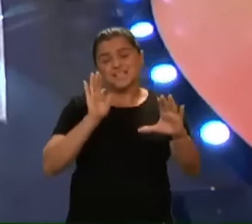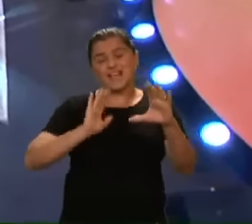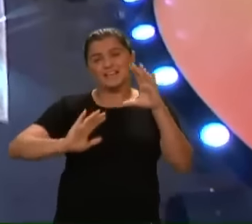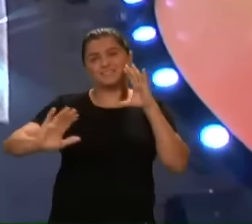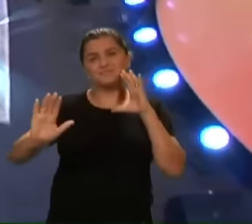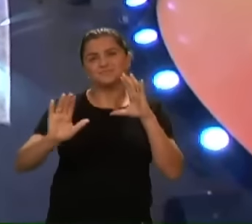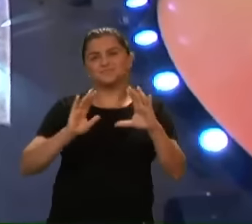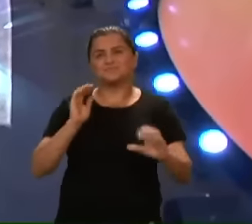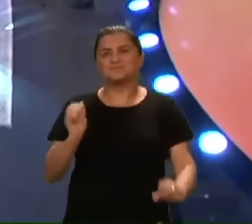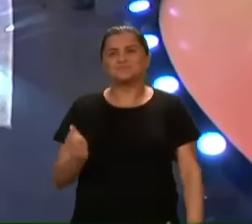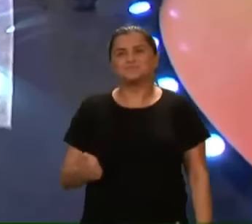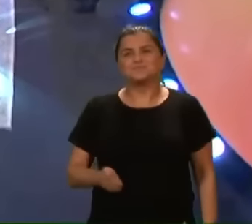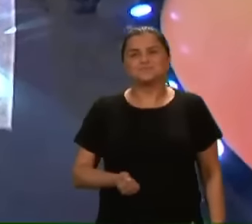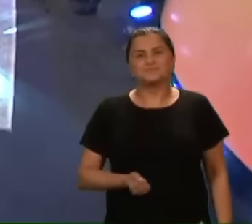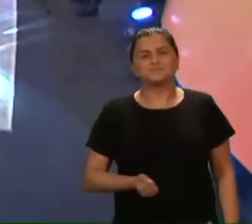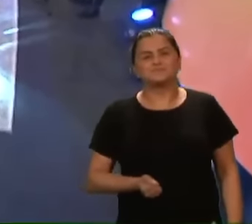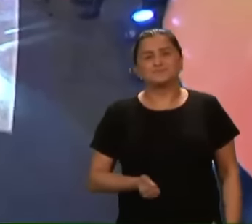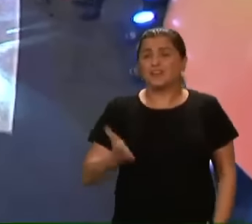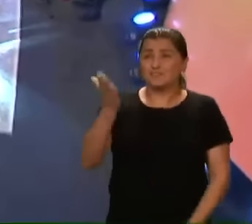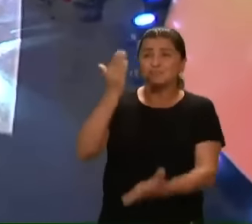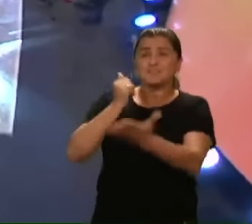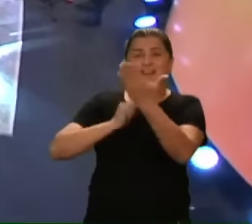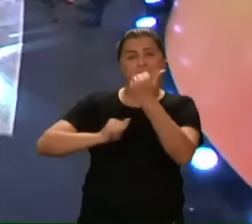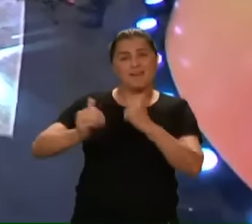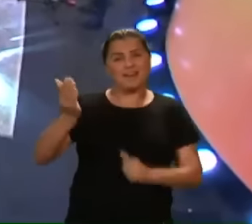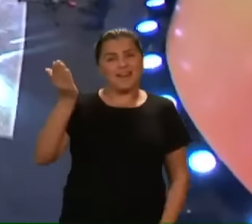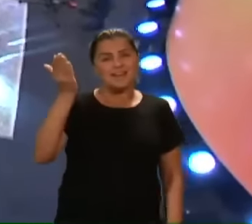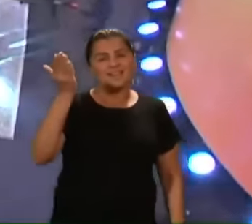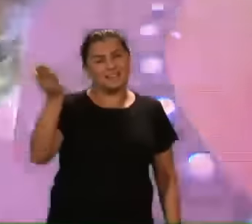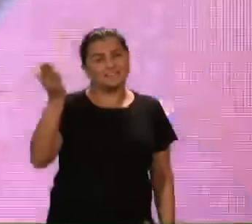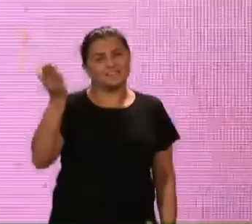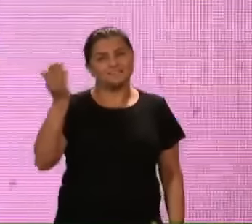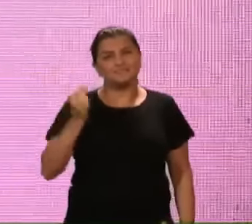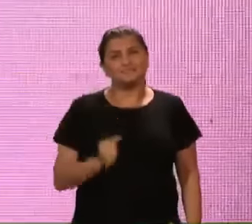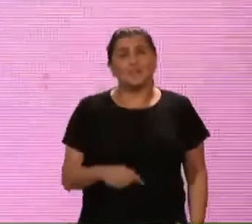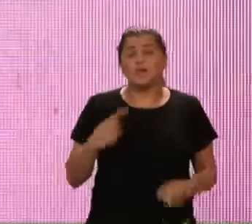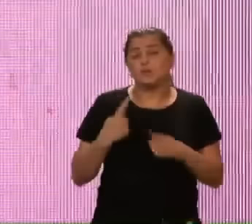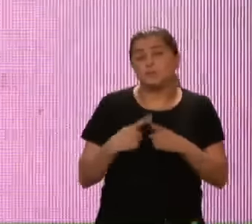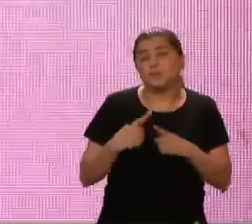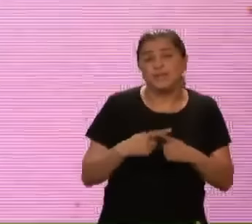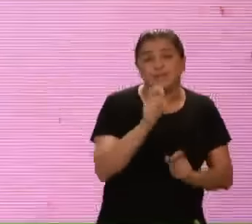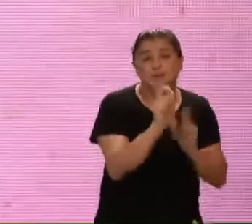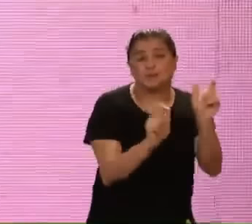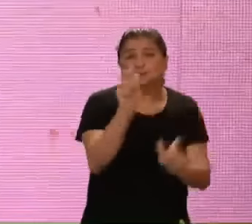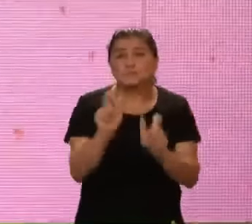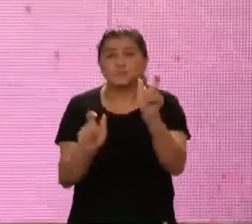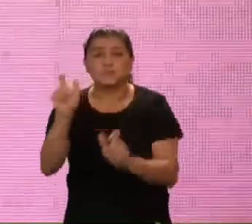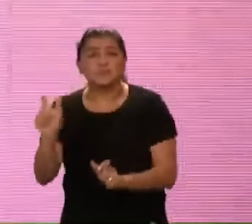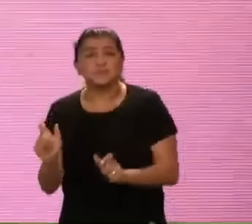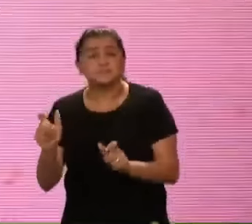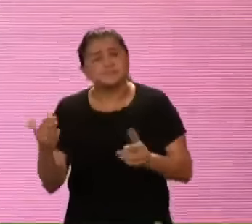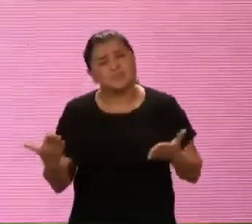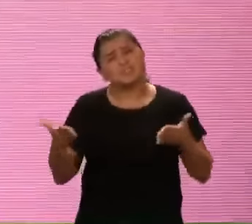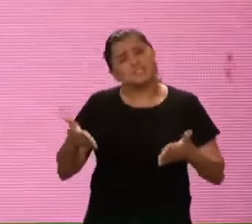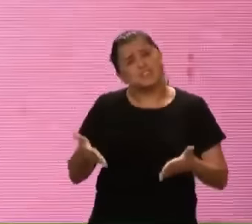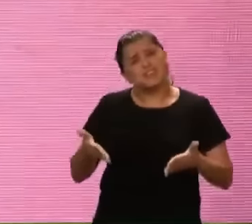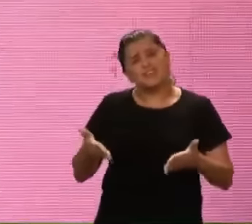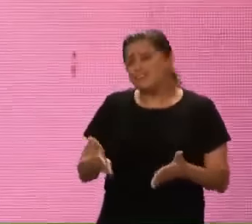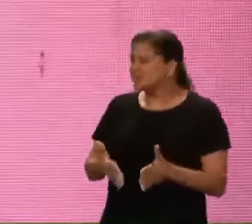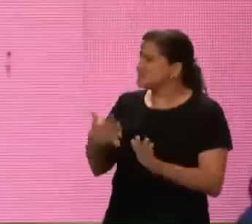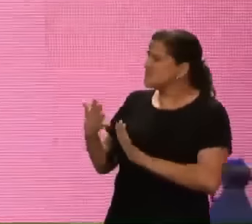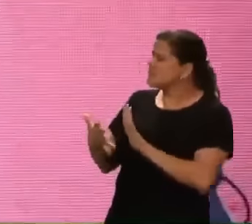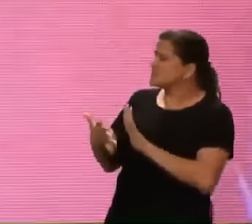noite a literalmente chamar por Ele. Porque muitas pessoas já chegaram perto de mim e falaram assim: